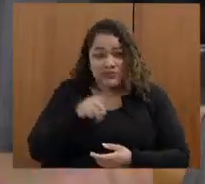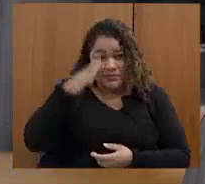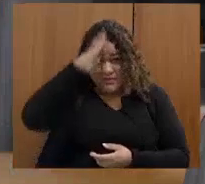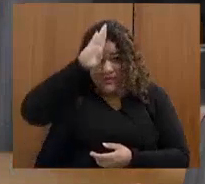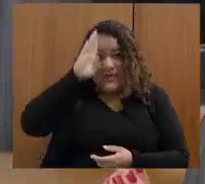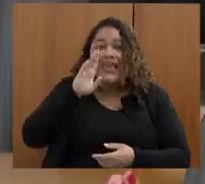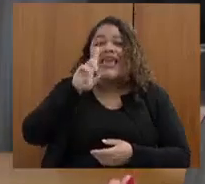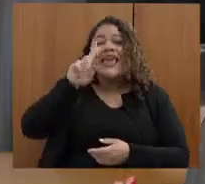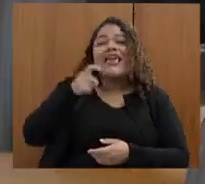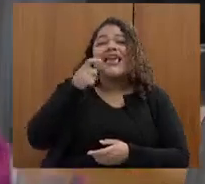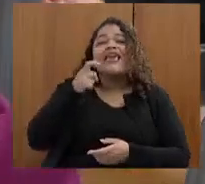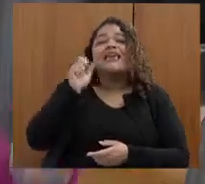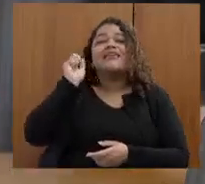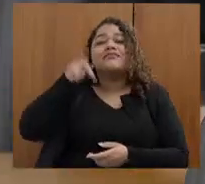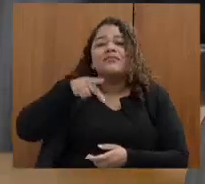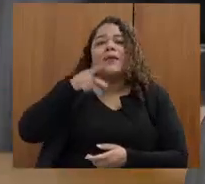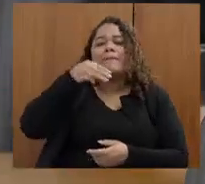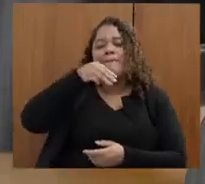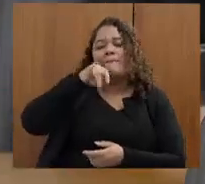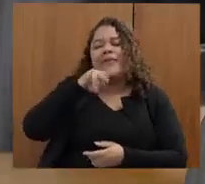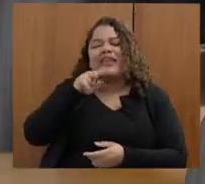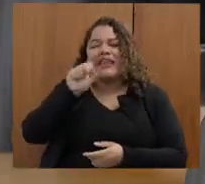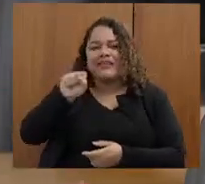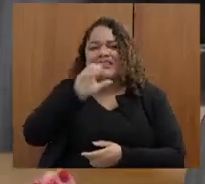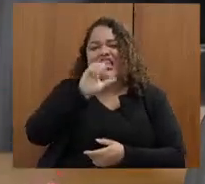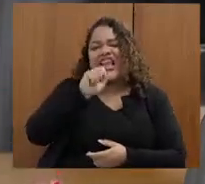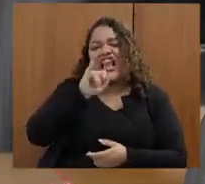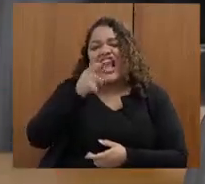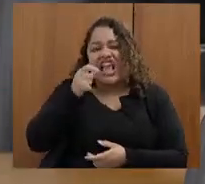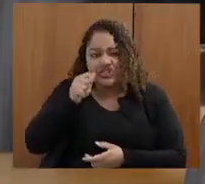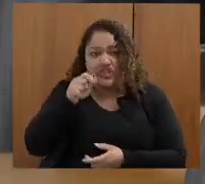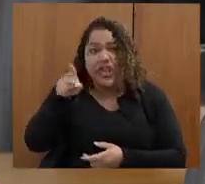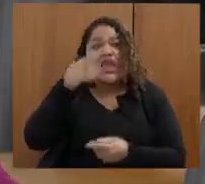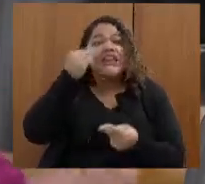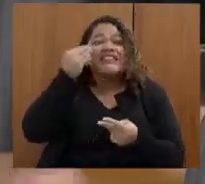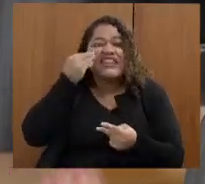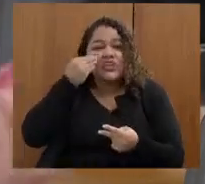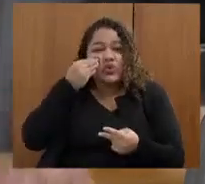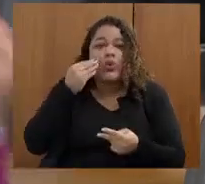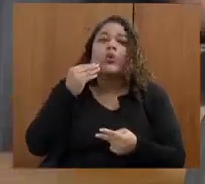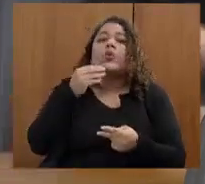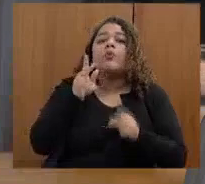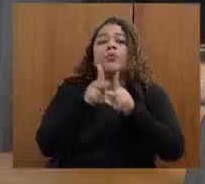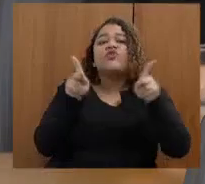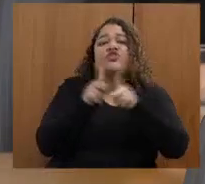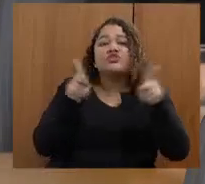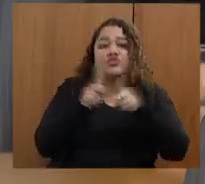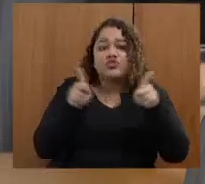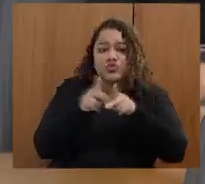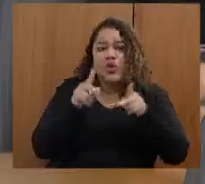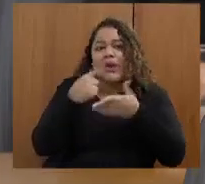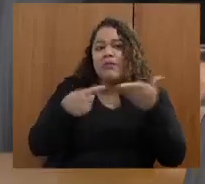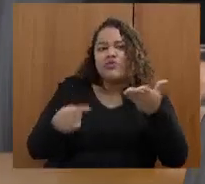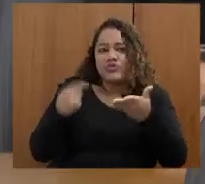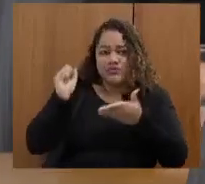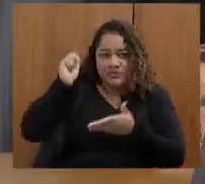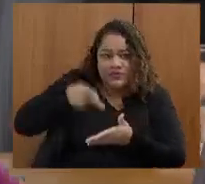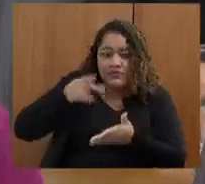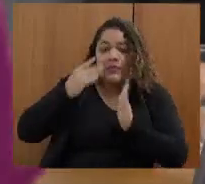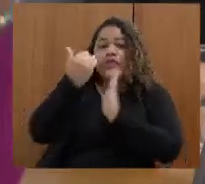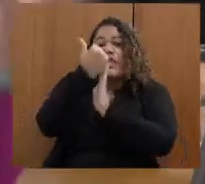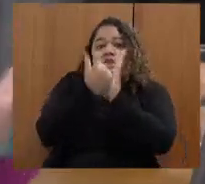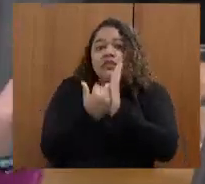não viu agora o que que o governo Zema tentou fazer com as diretoras aposentadas apostiladas com redução 70% da remuneração